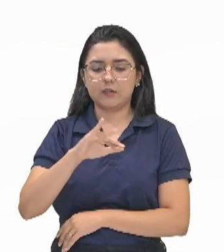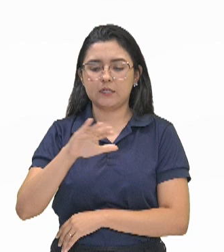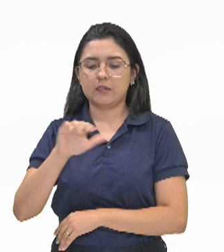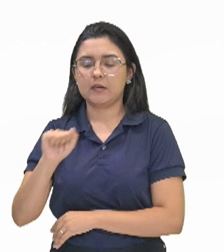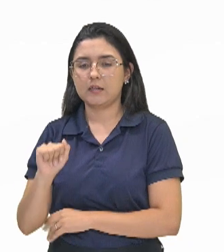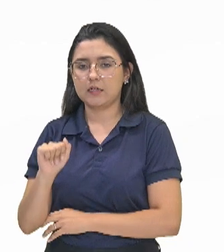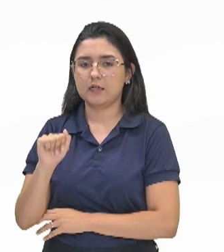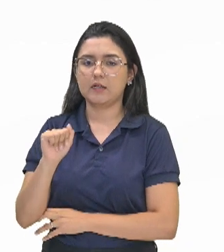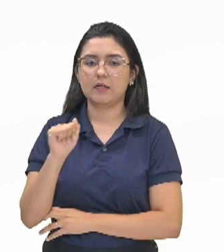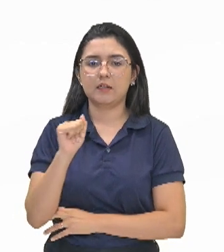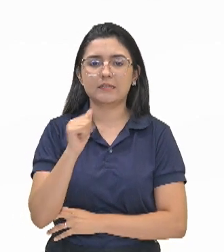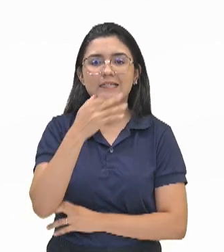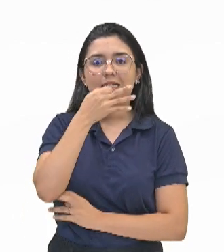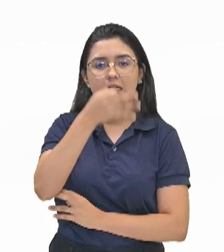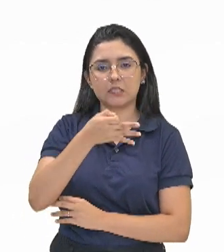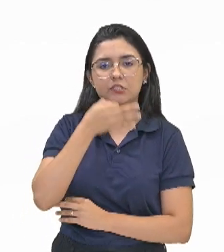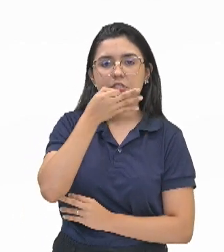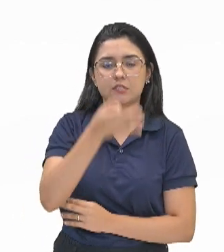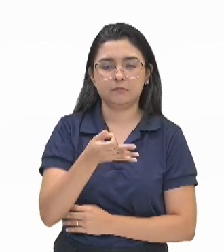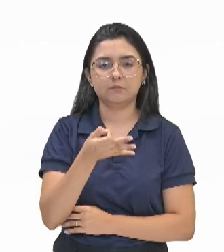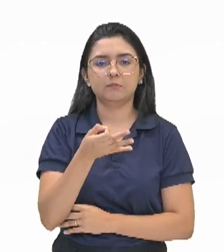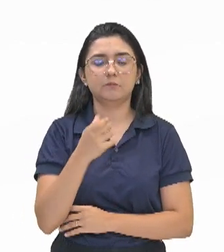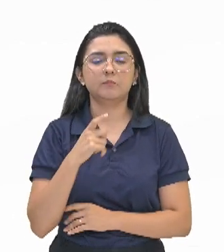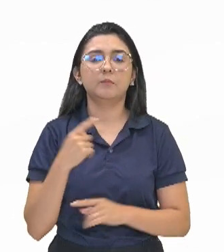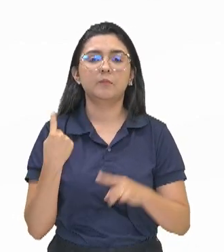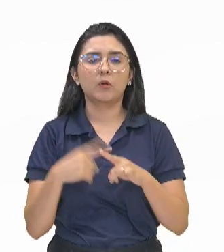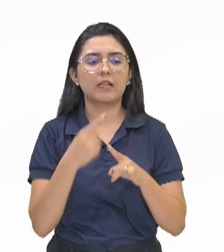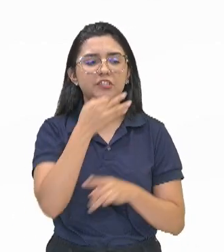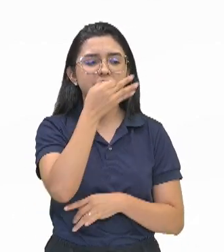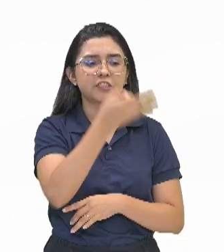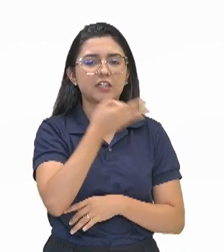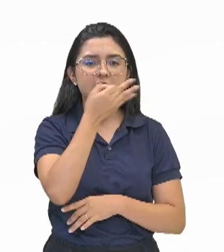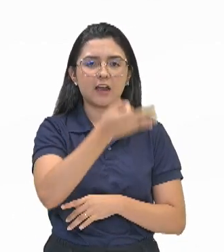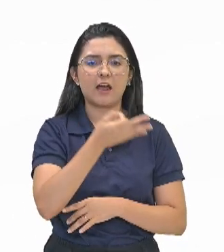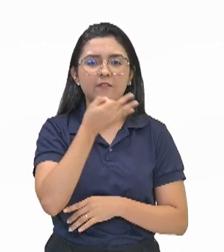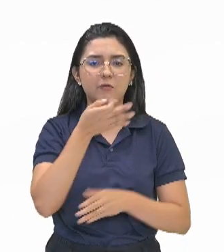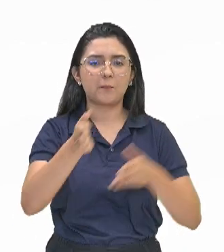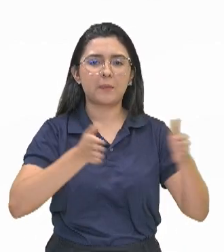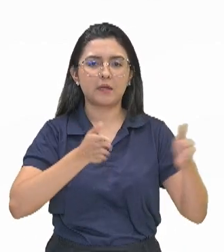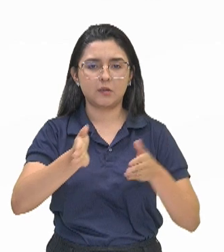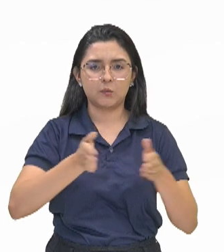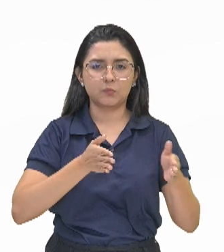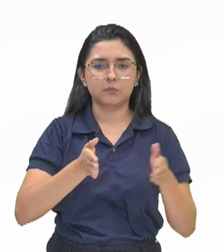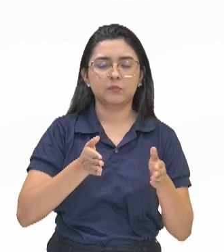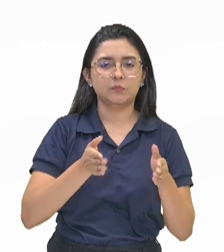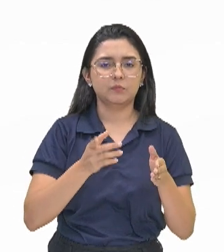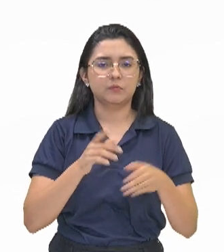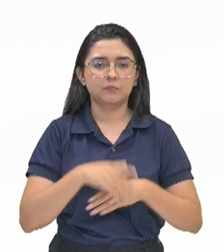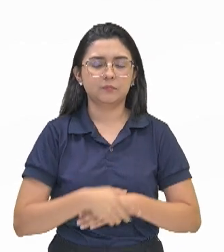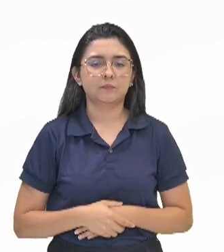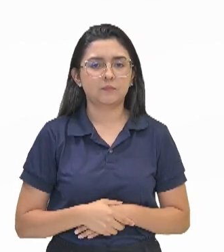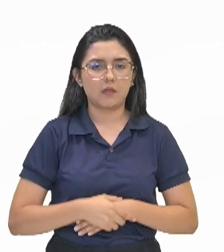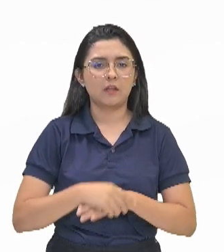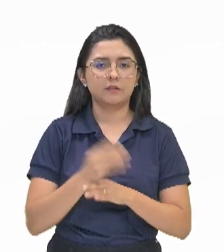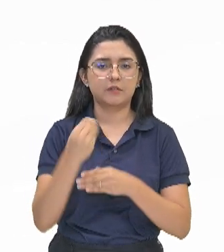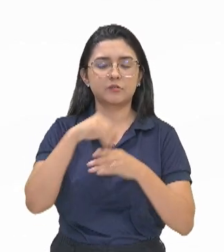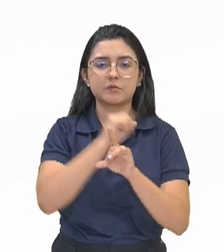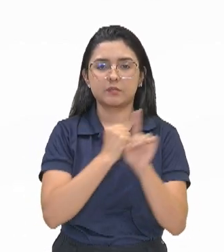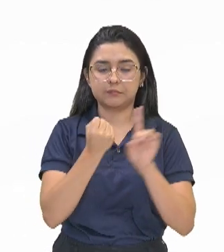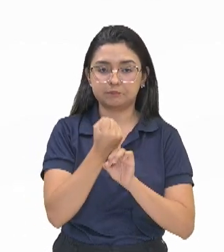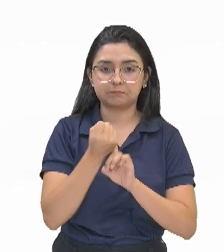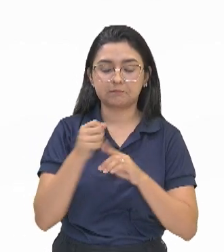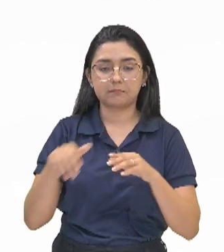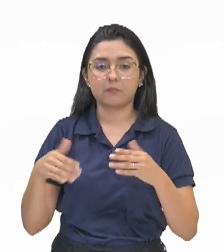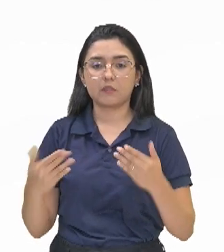crítica, né, a esses momentos da história, né, da nossa sociedade. E aí nós temos então